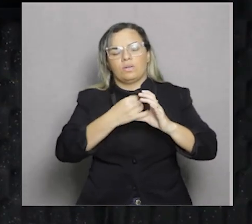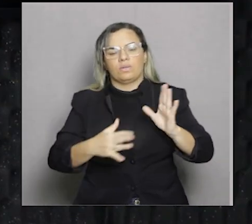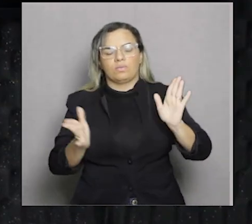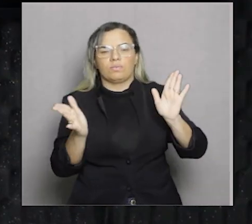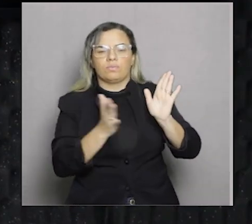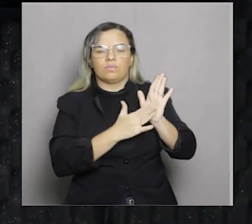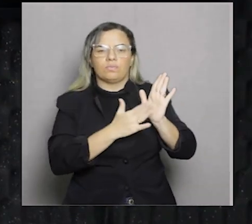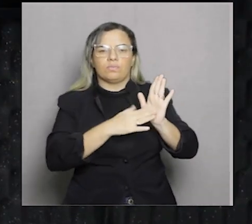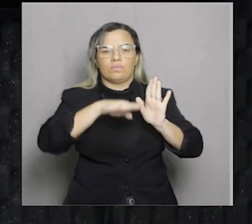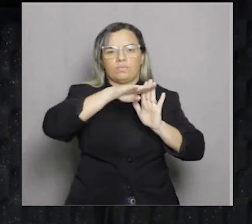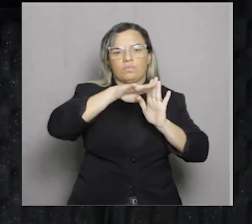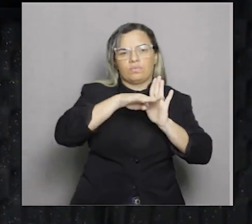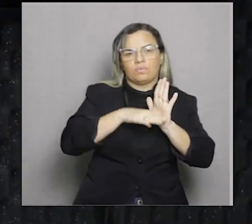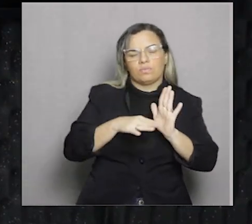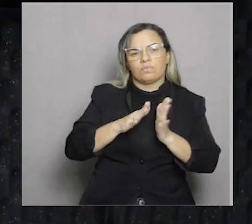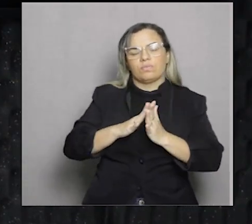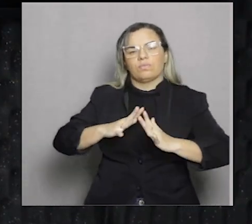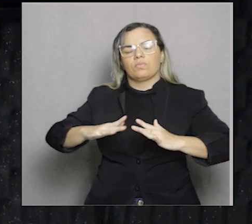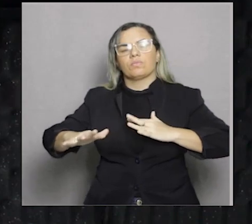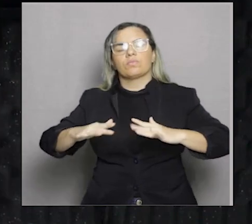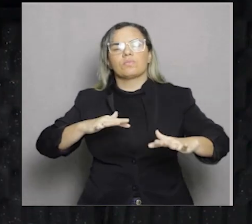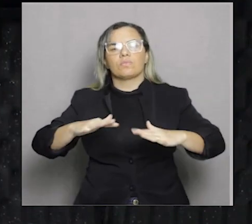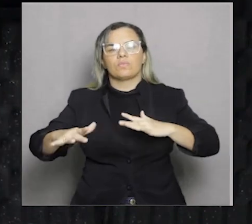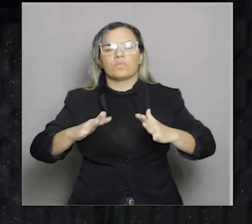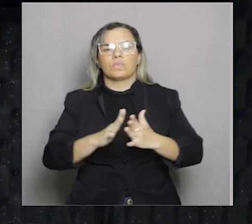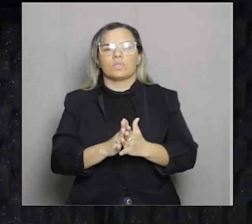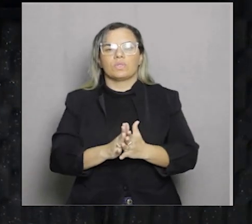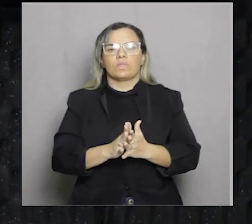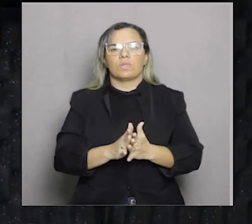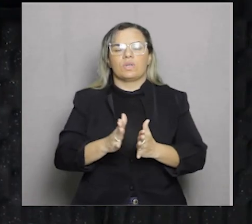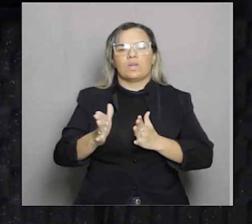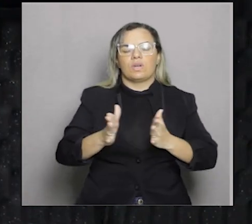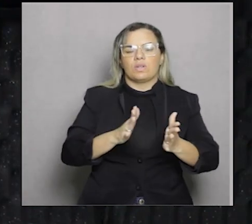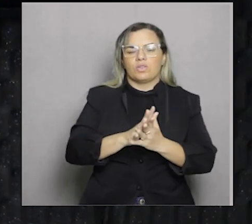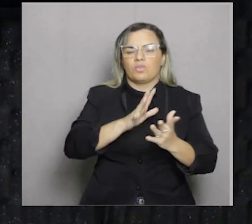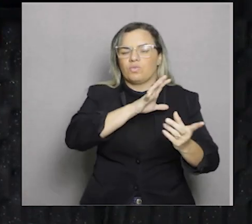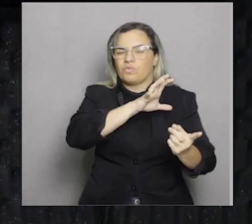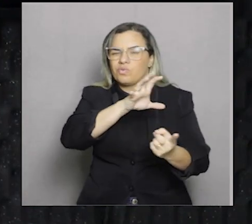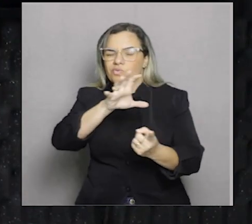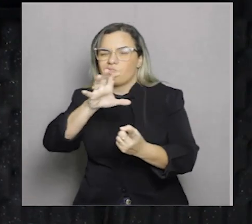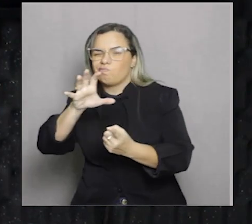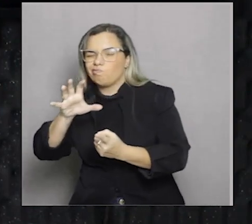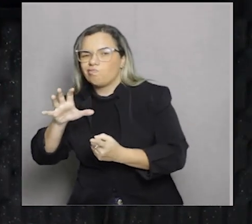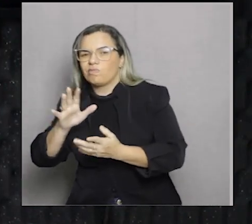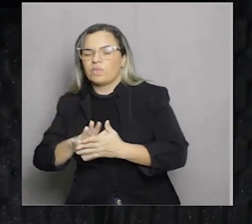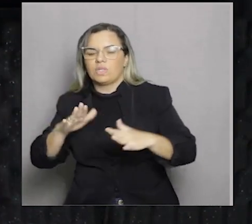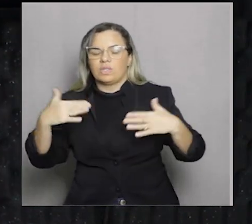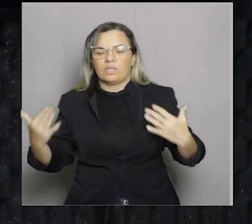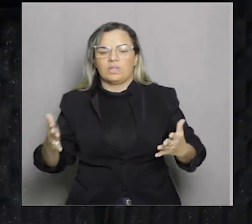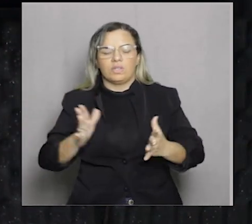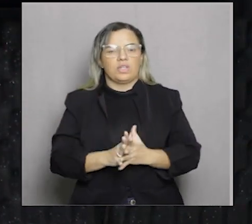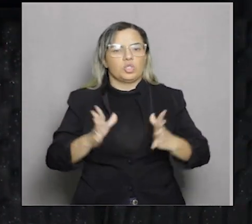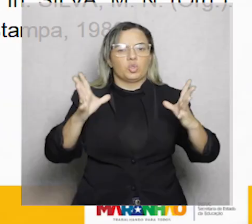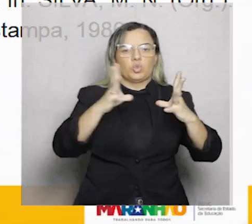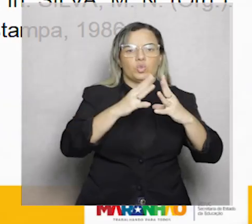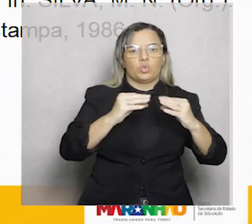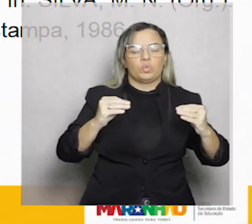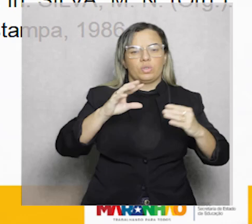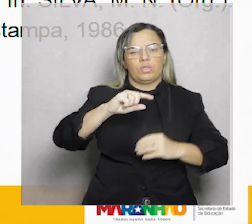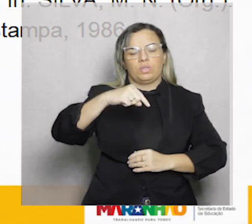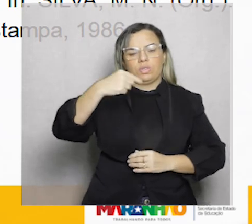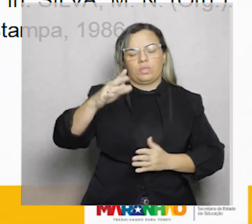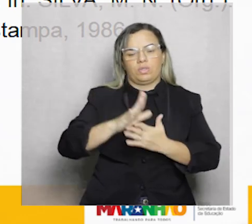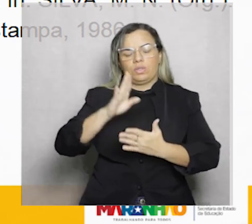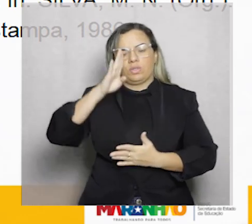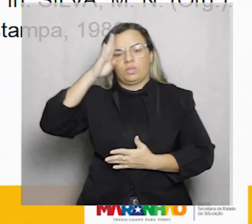proposta, desse movimento, que ficou só na fase da conspiração. Ele foi delatado, seus